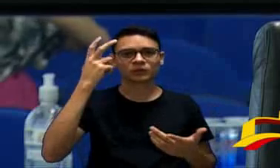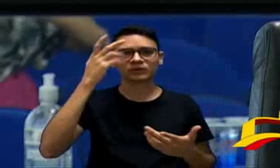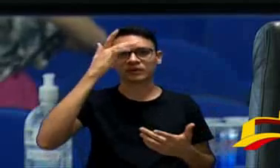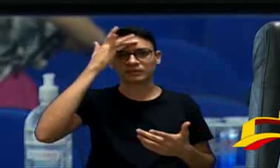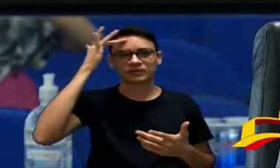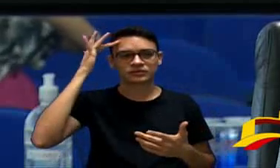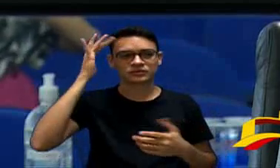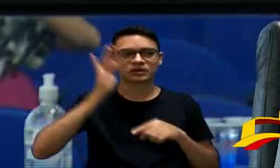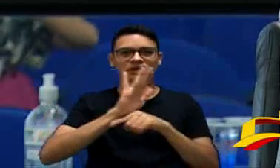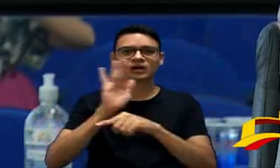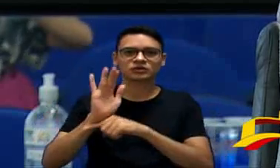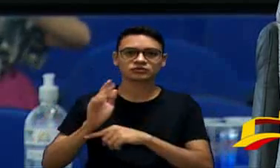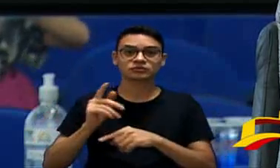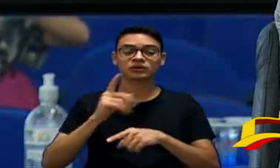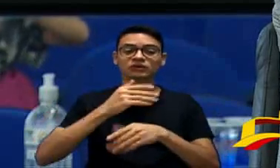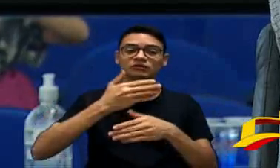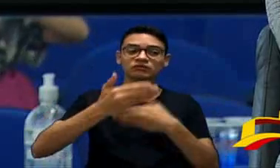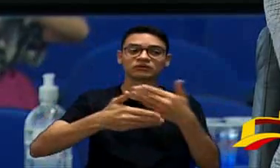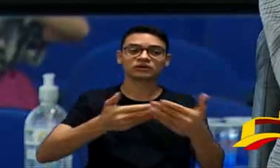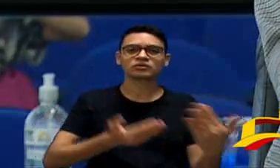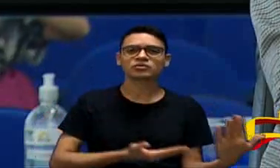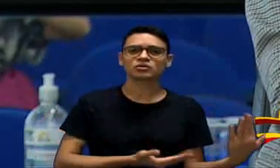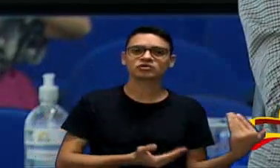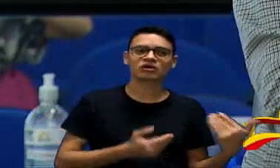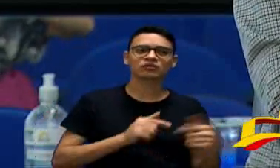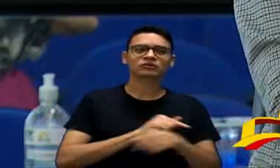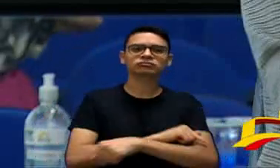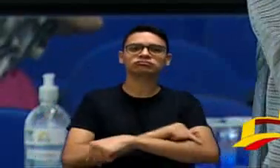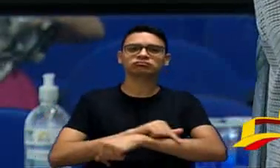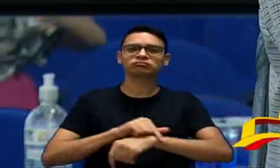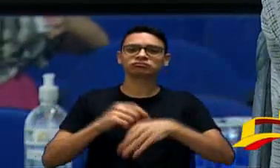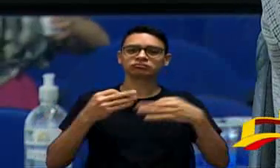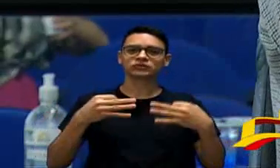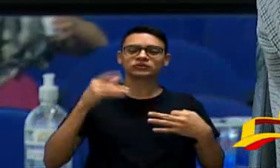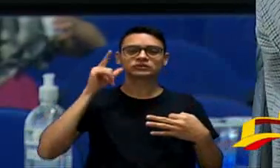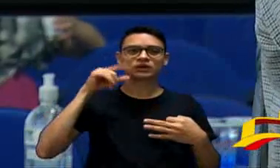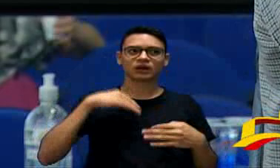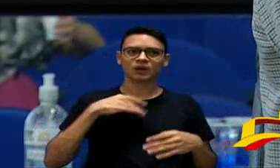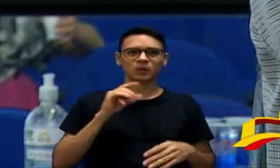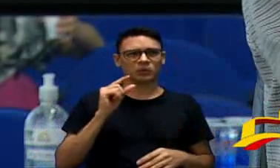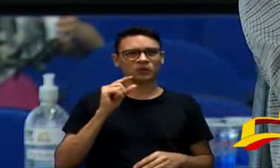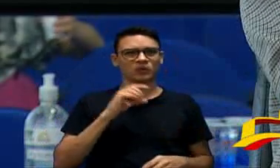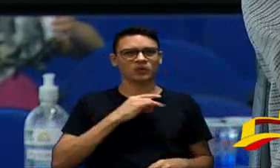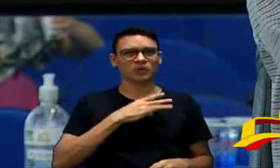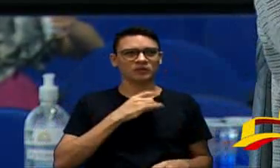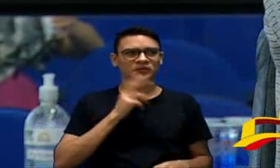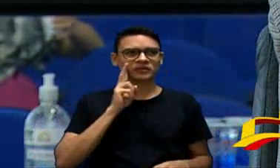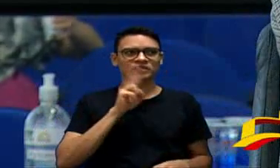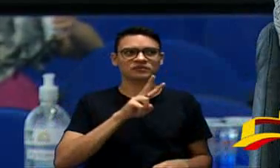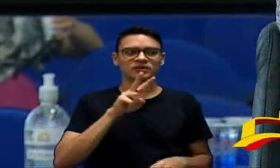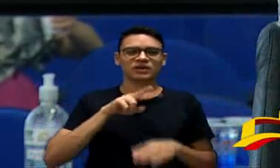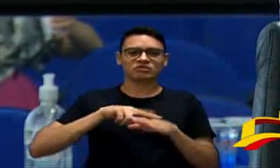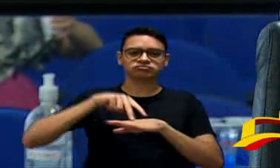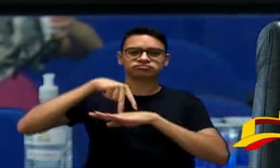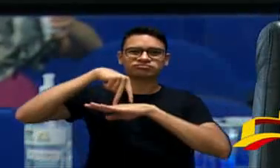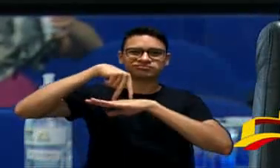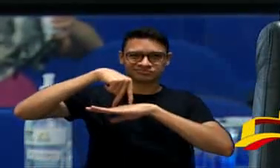se comporta. Foi assim, eu achei... Eu fiquei com medo quando eu vi e do palco.